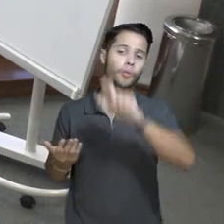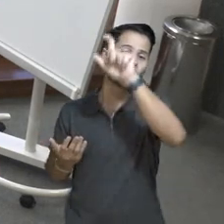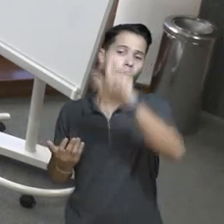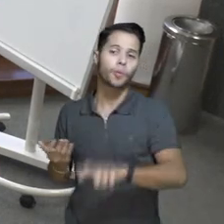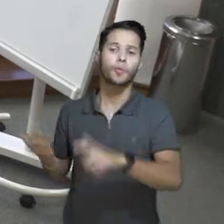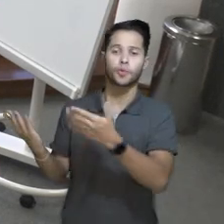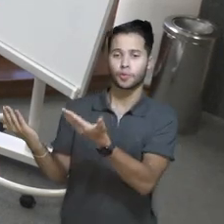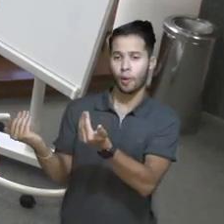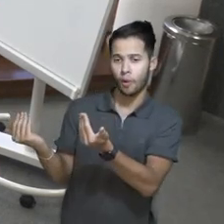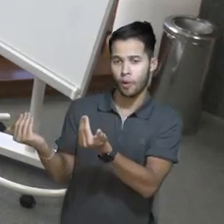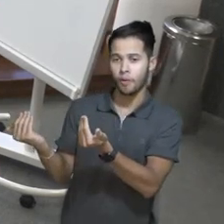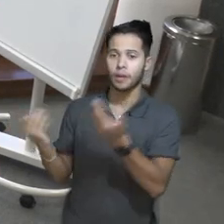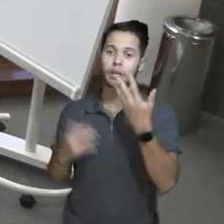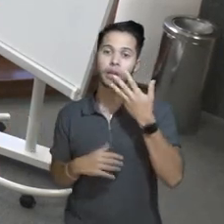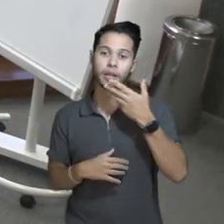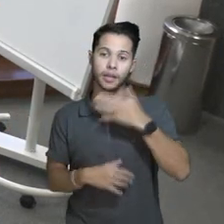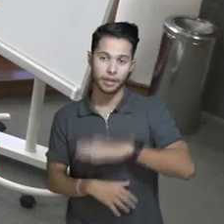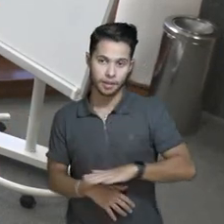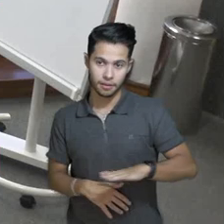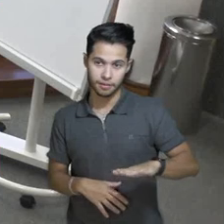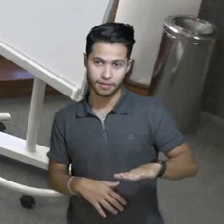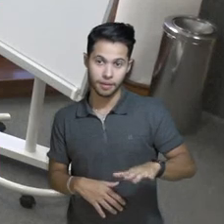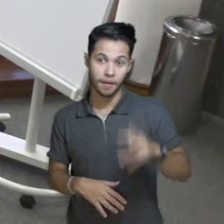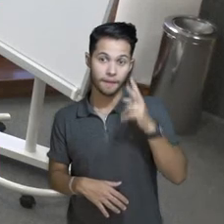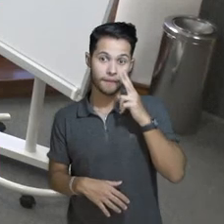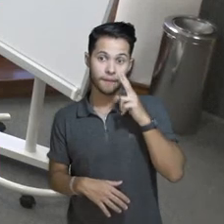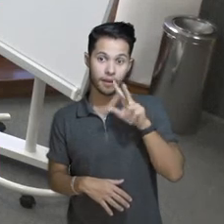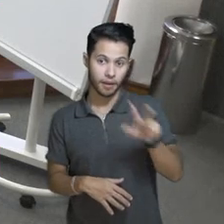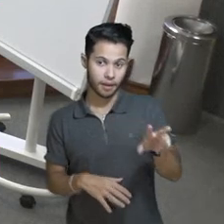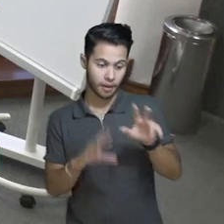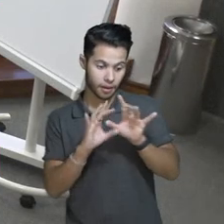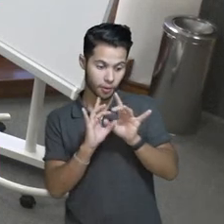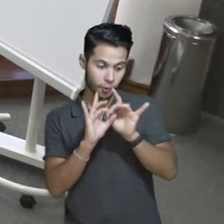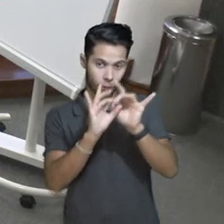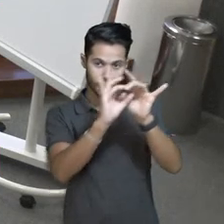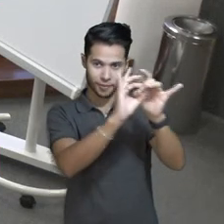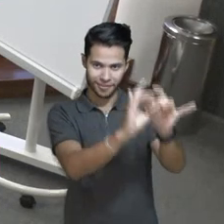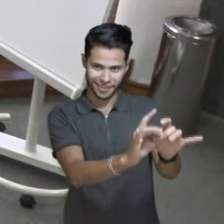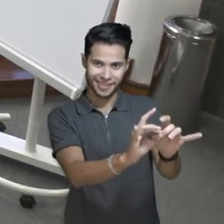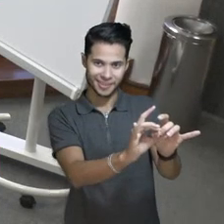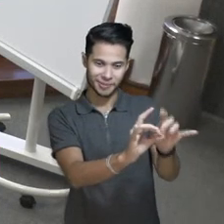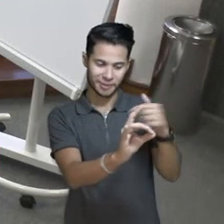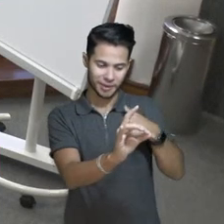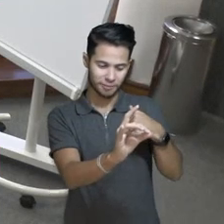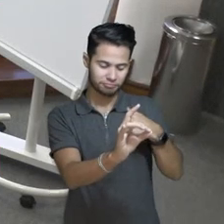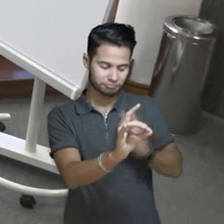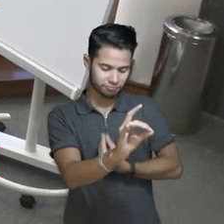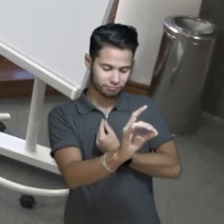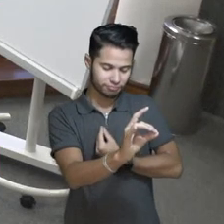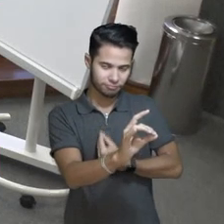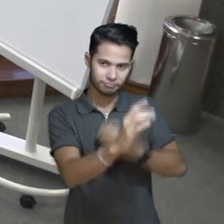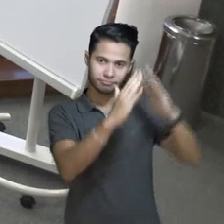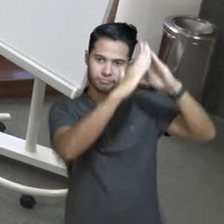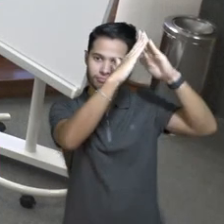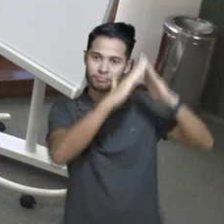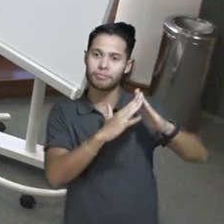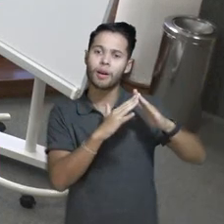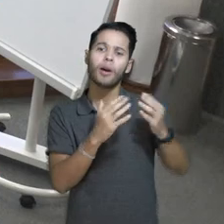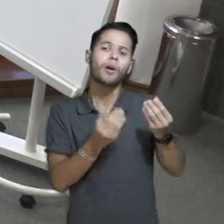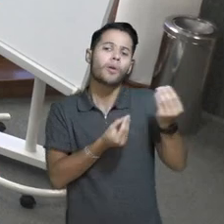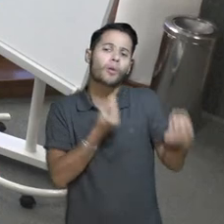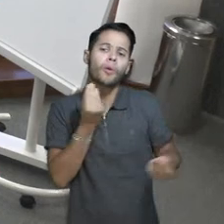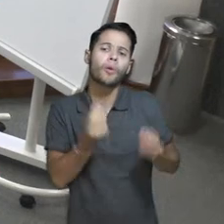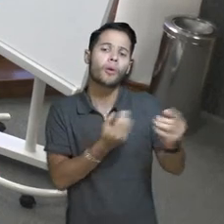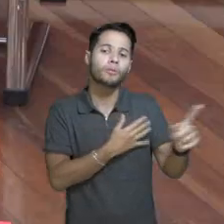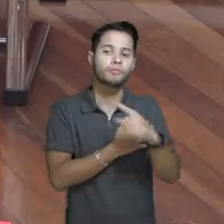que uma criança vendo aquele contexto do qual ela vive como é que a gente